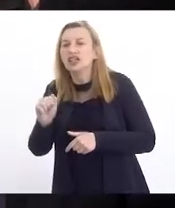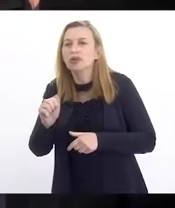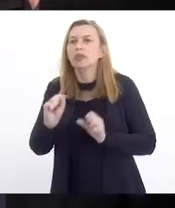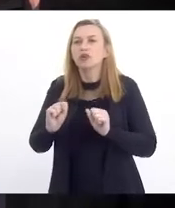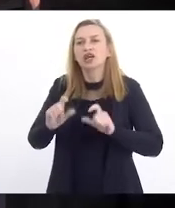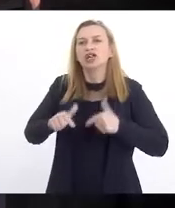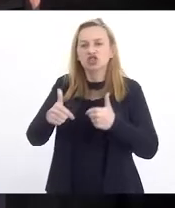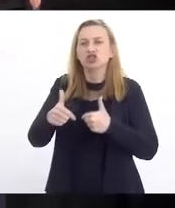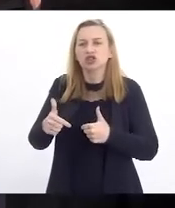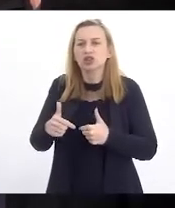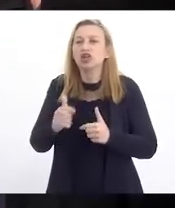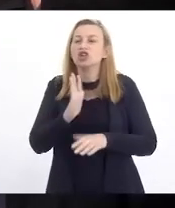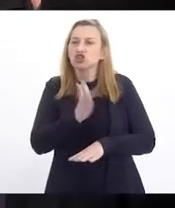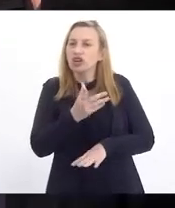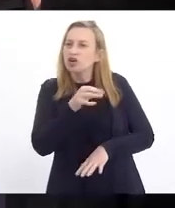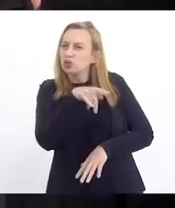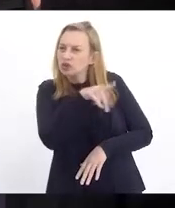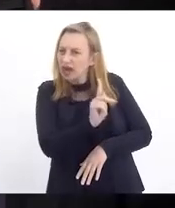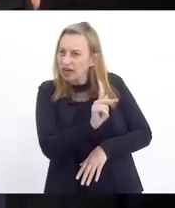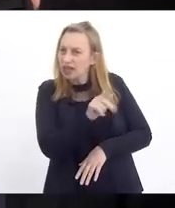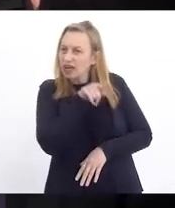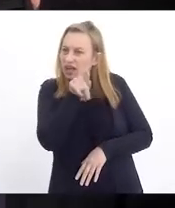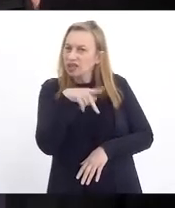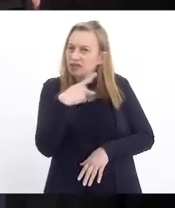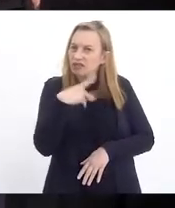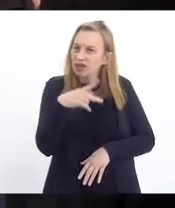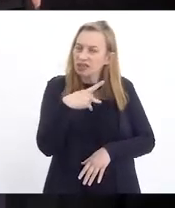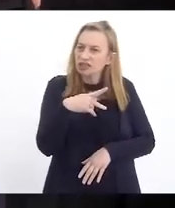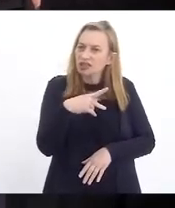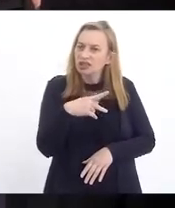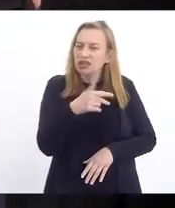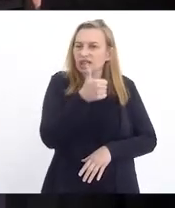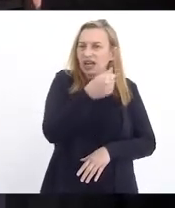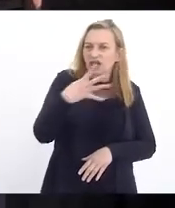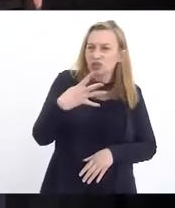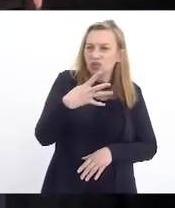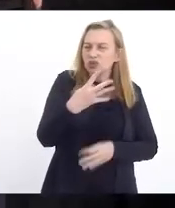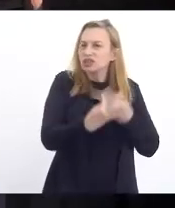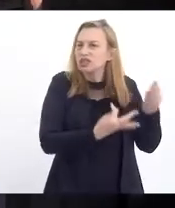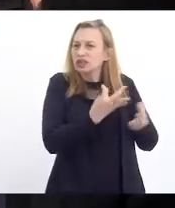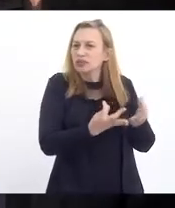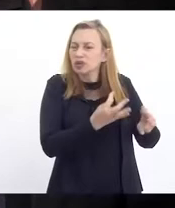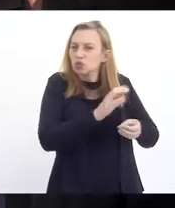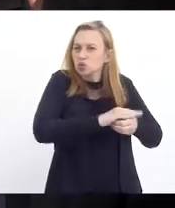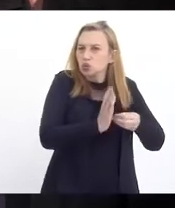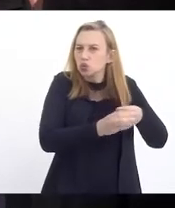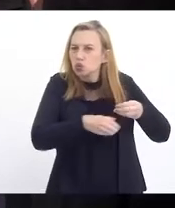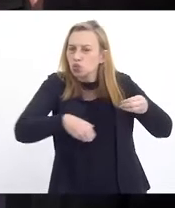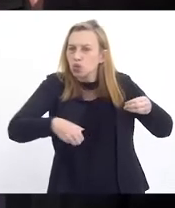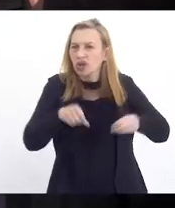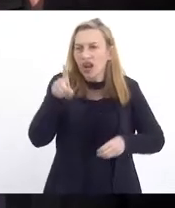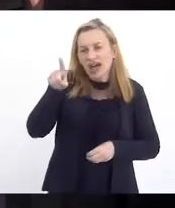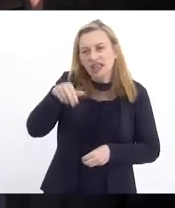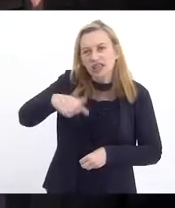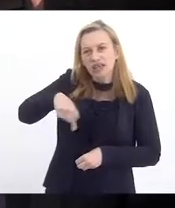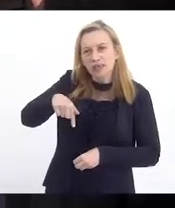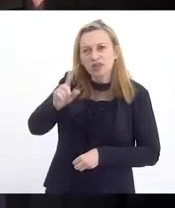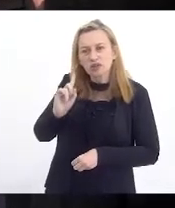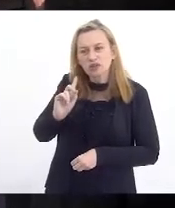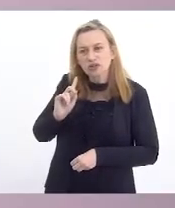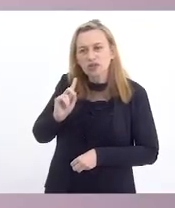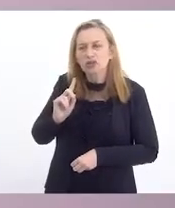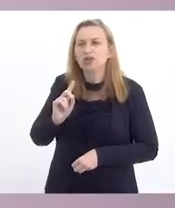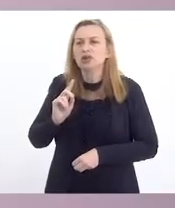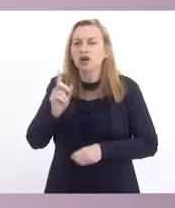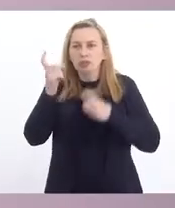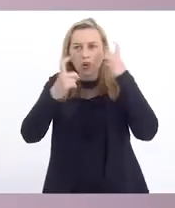operar. Já que o TAC, que a gente está se referindo, são das 14 estações de tratamento de esgoto lá de Queimados. Lá de Queimados, né? Que